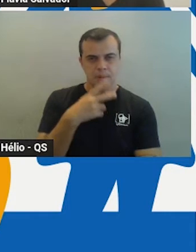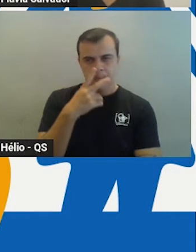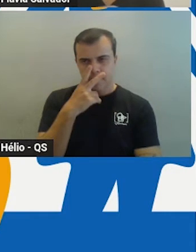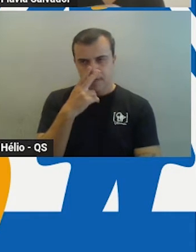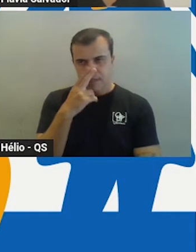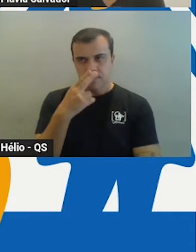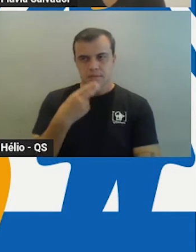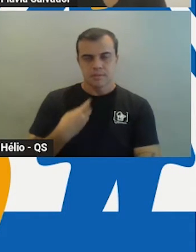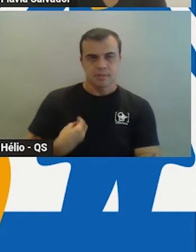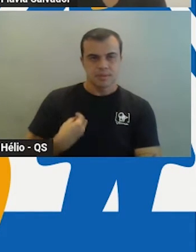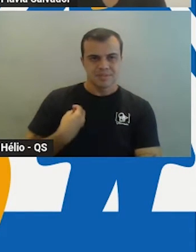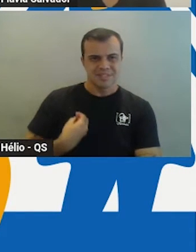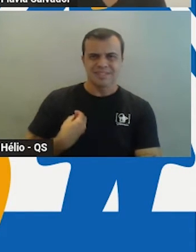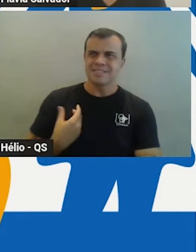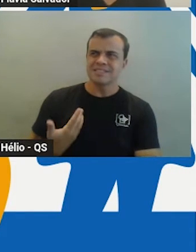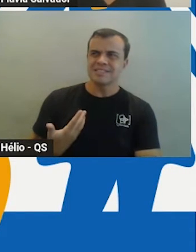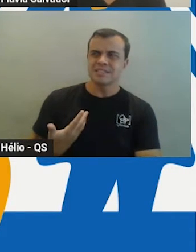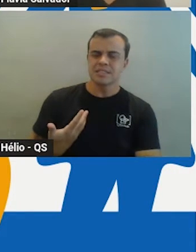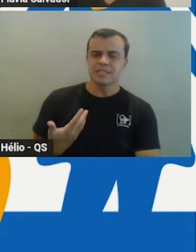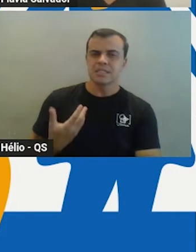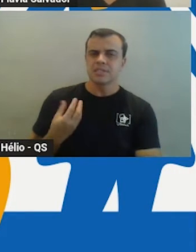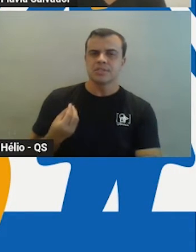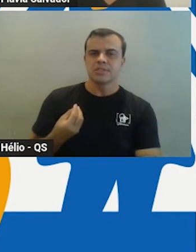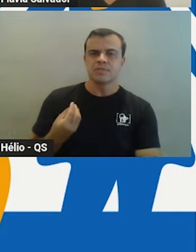os participantes pensarem, peraí,